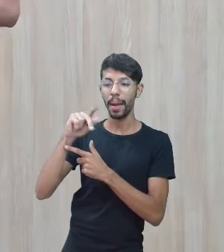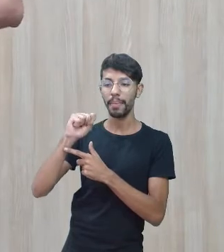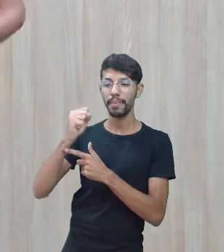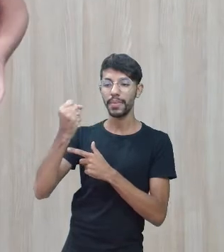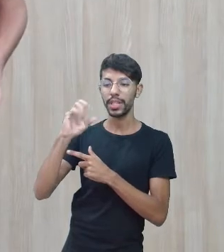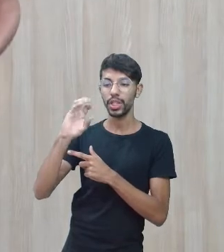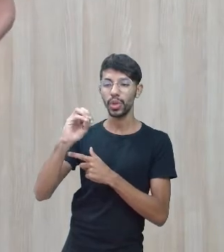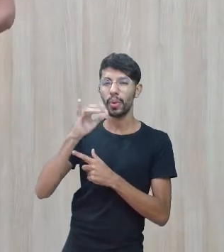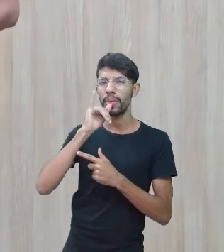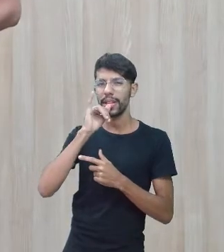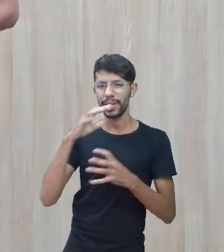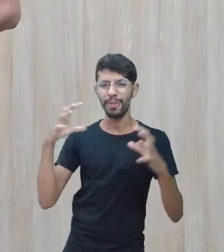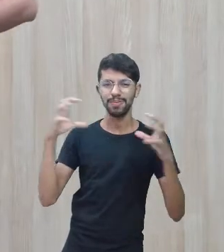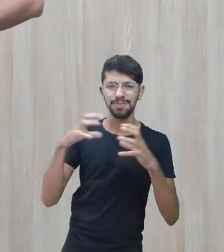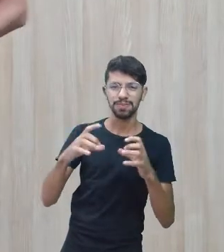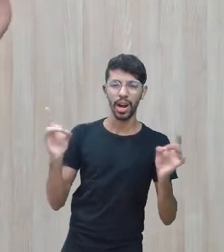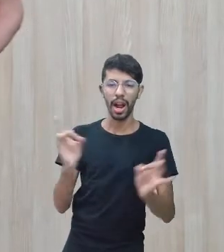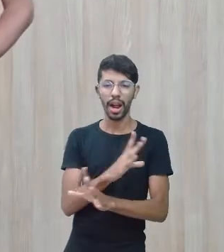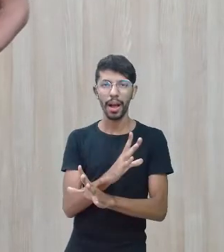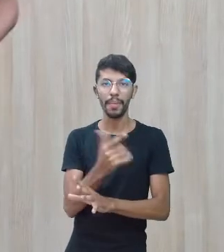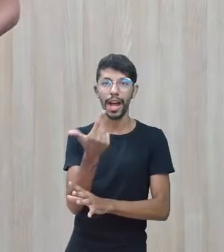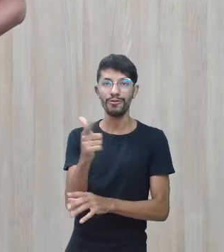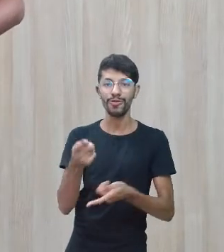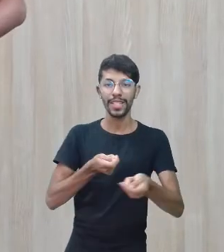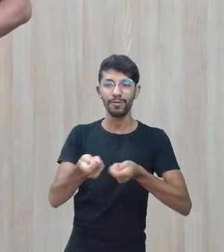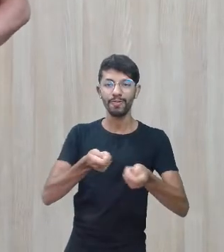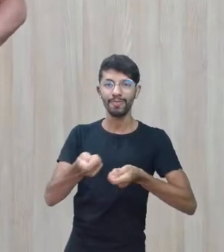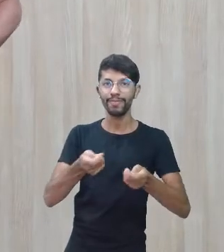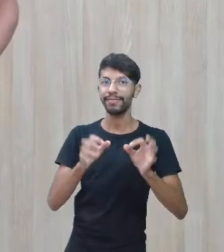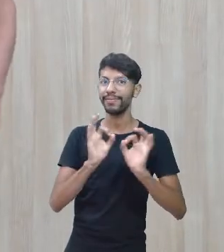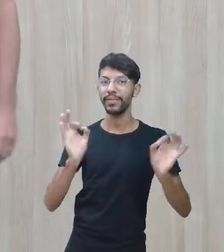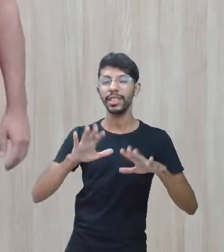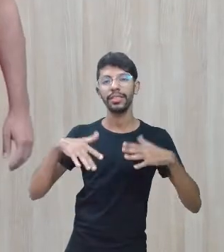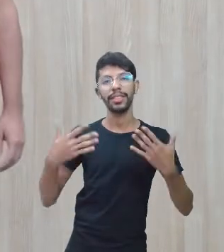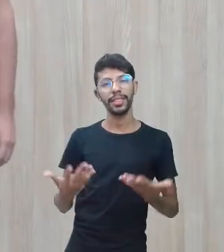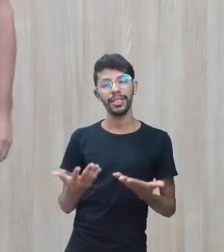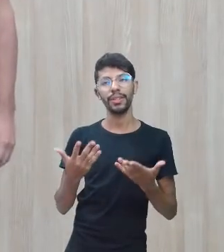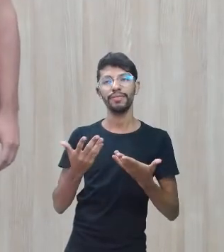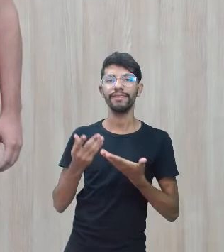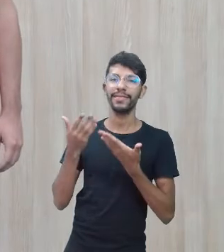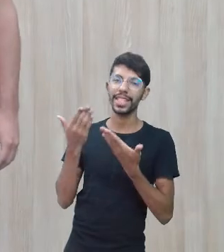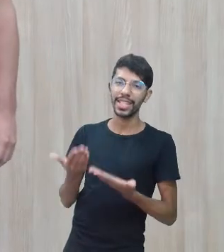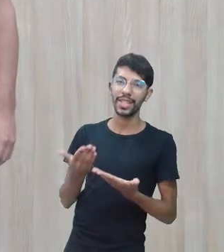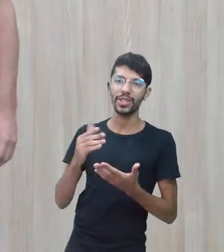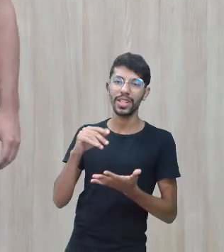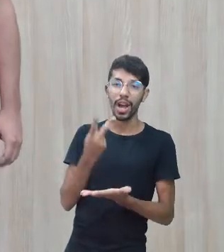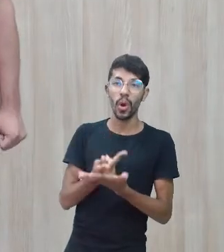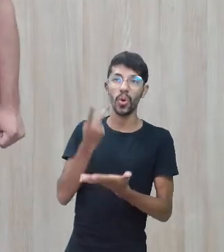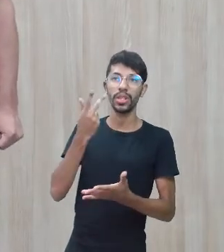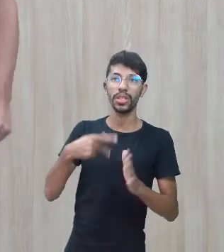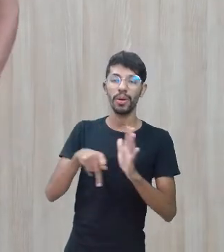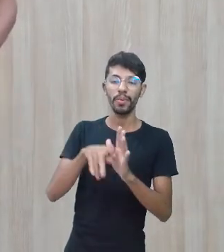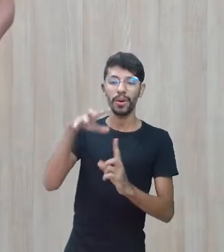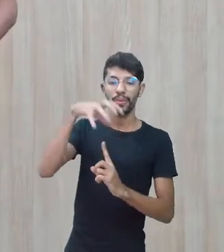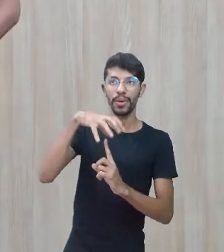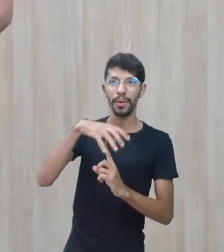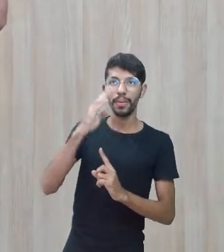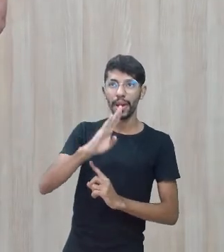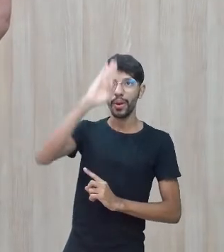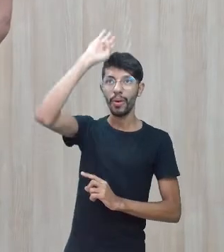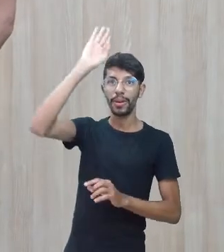confusão, acabar, não tem mais controle. Então é basicamente isso que aconteceu com o Império Romano. E aí, tá danado,